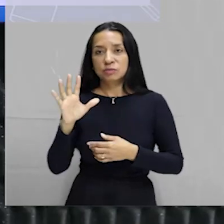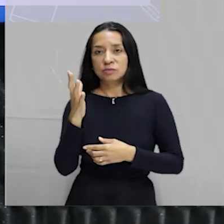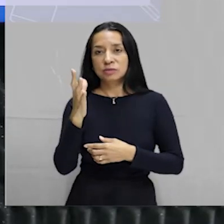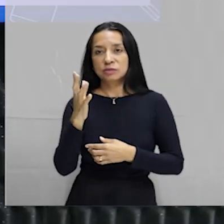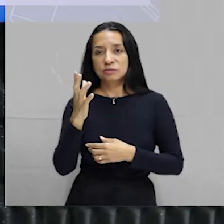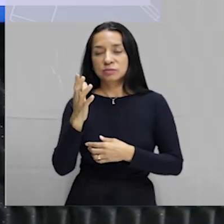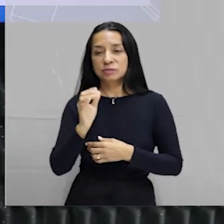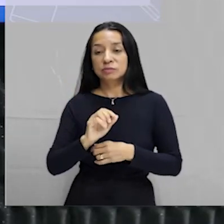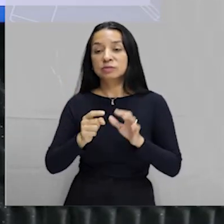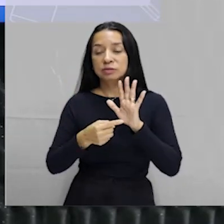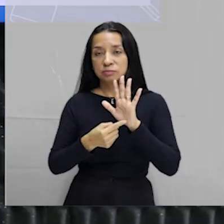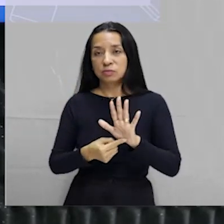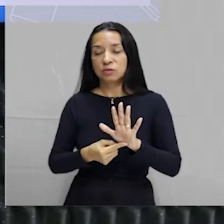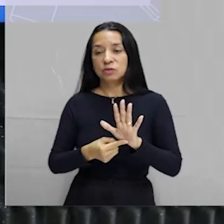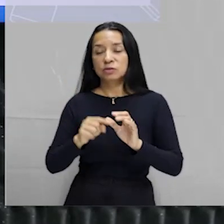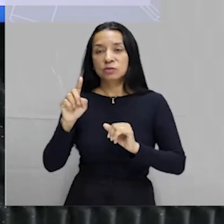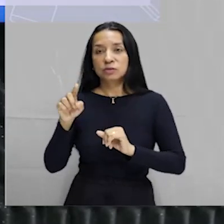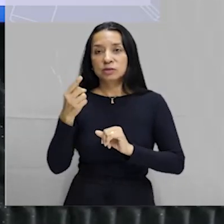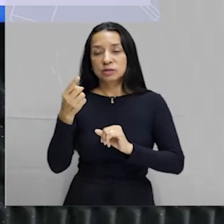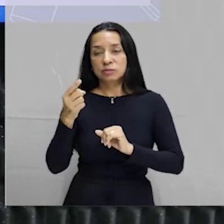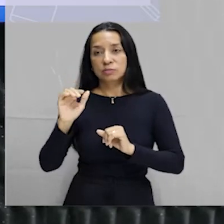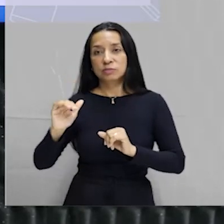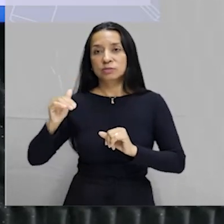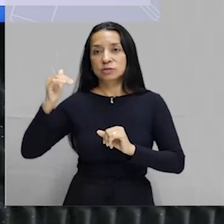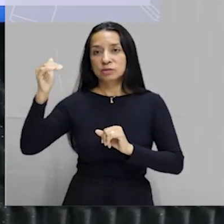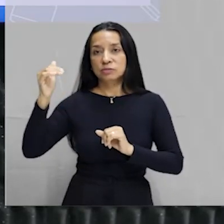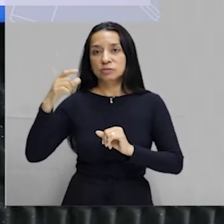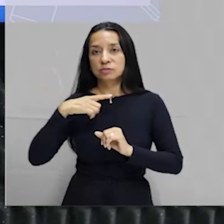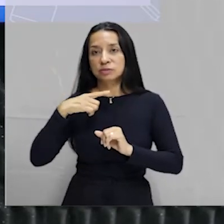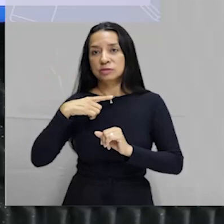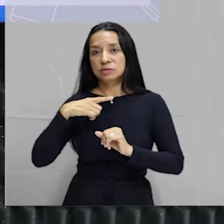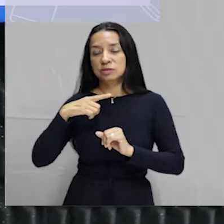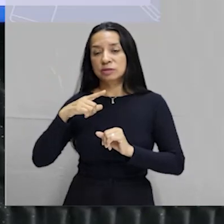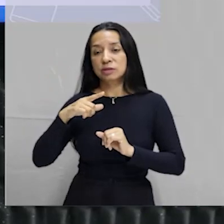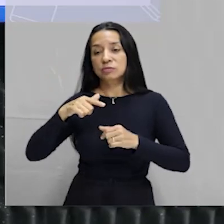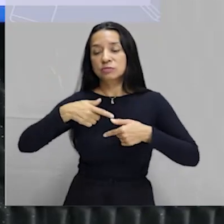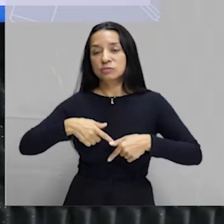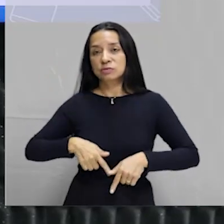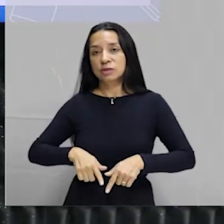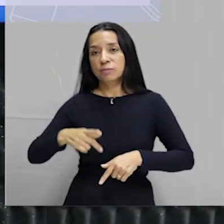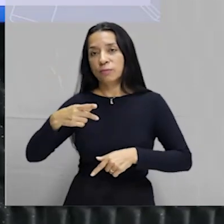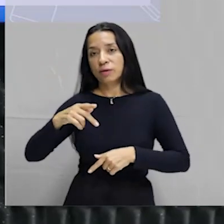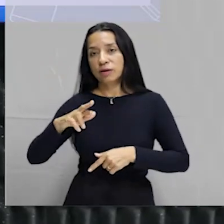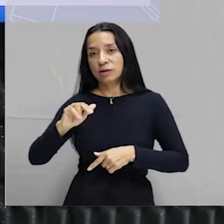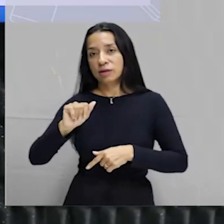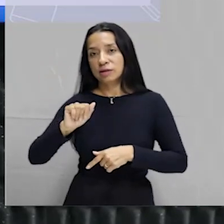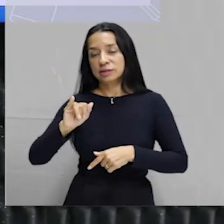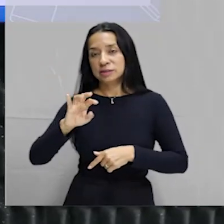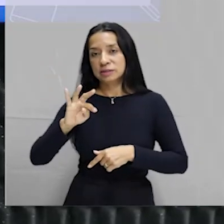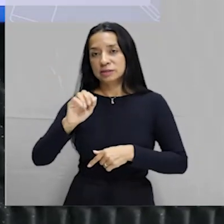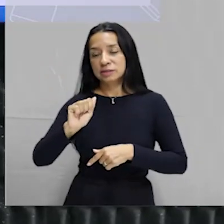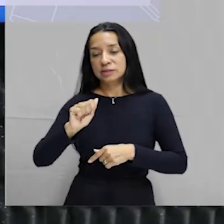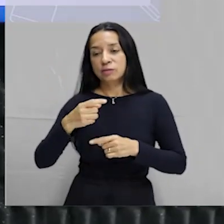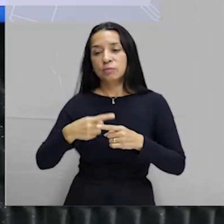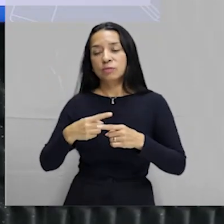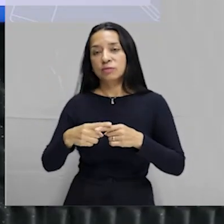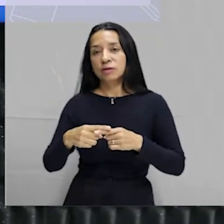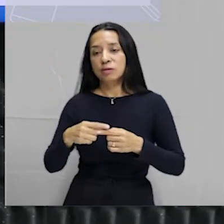pessoas que, depois de adulto, descobriram que tinha um gêmeo parasita por conta justamente dessa